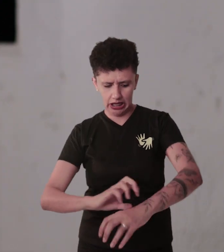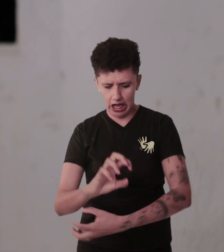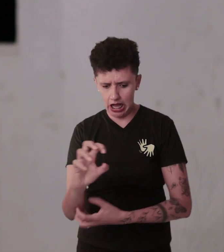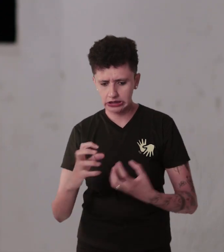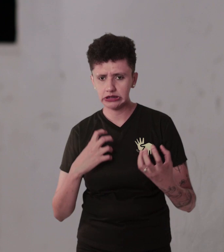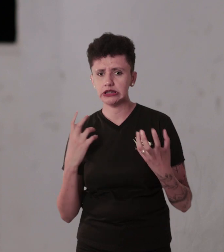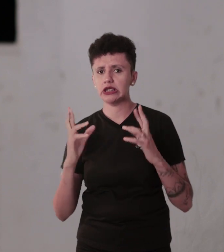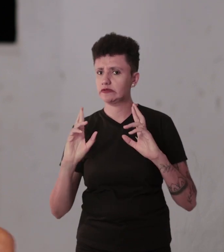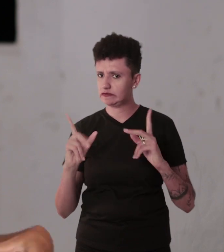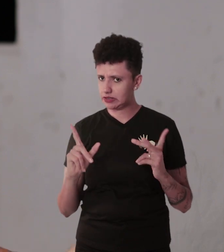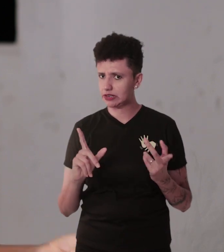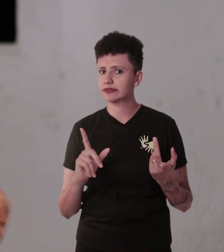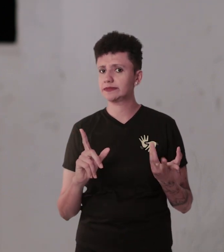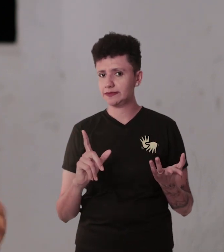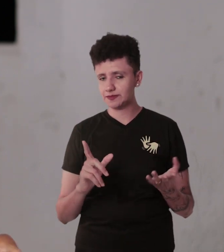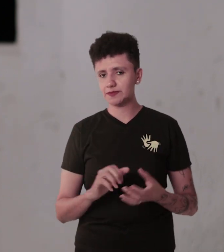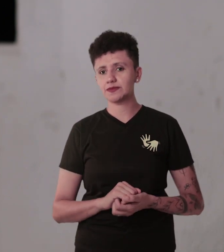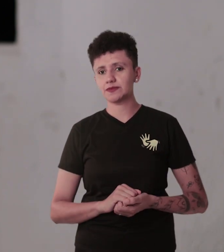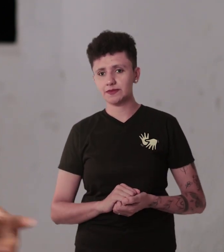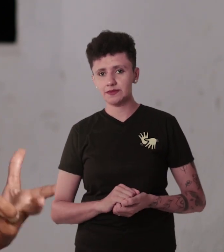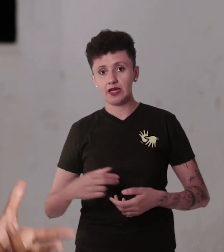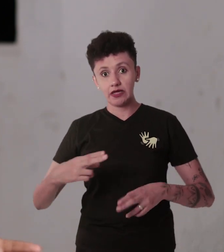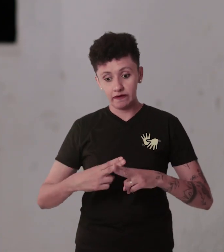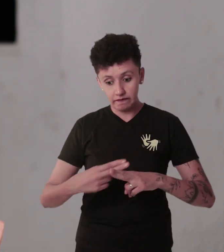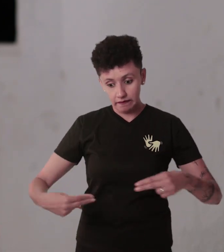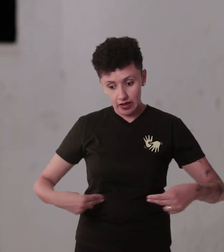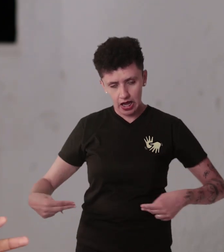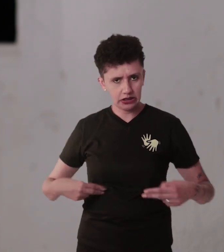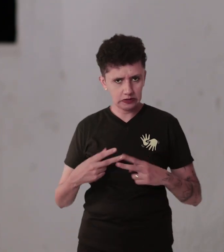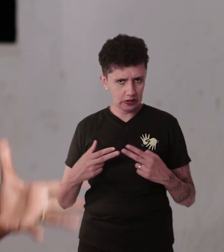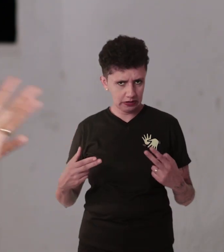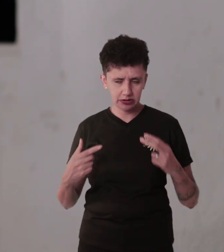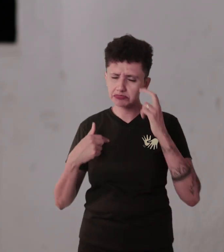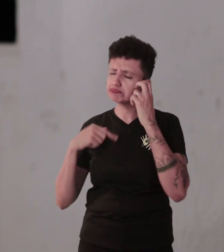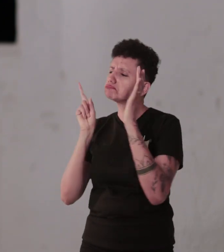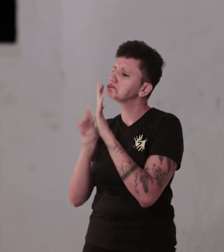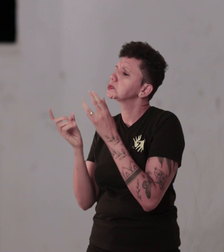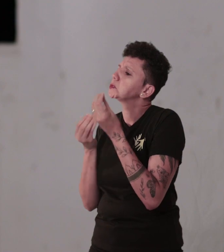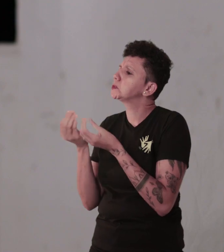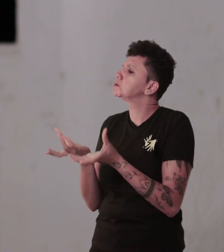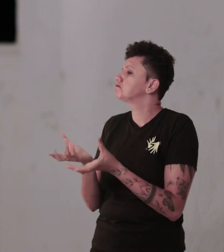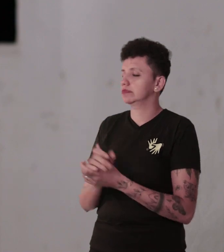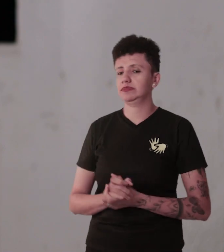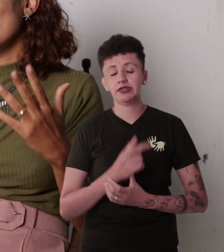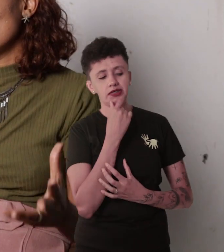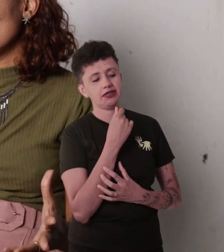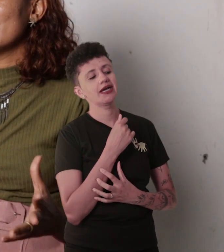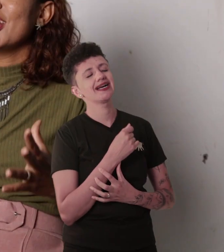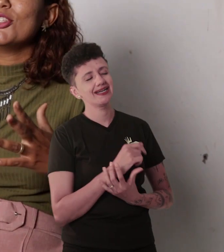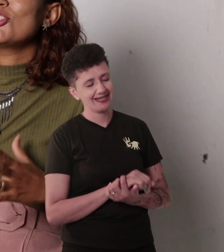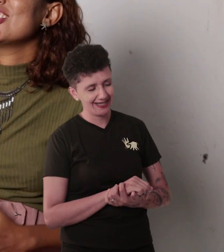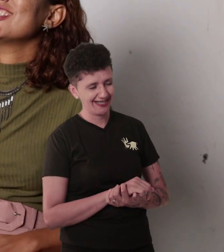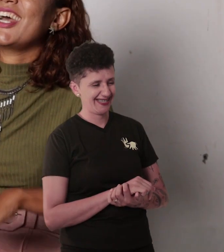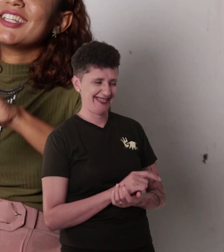ele azunhava, ele voltava azunhado. Algumas pessoas diziam que esfaqueavam esse lobisomem e tal. E eu perguntei para ele como era o processo. Aí ele